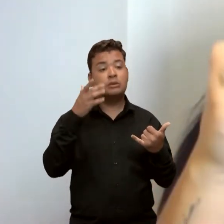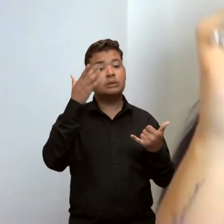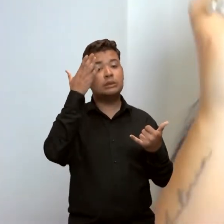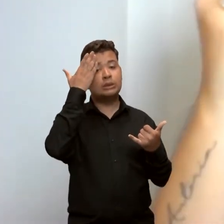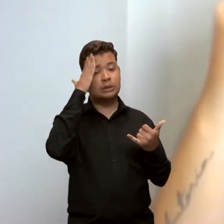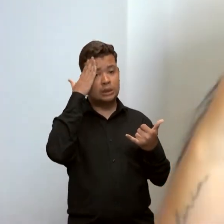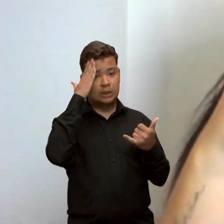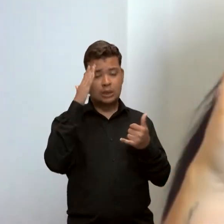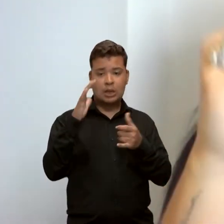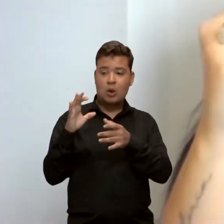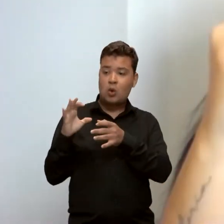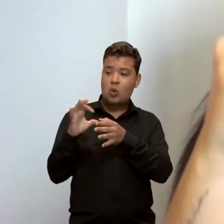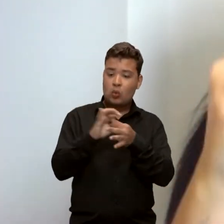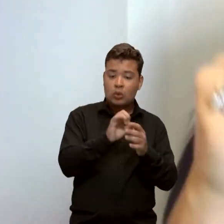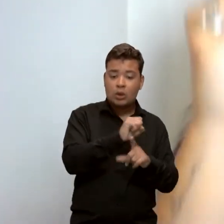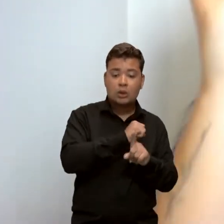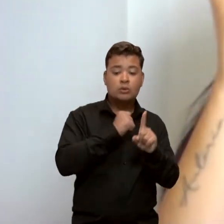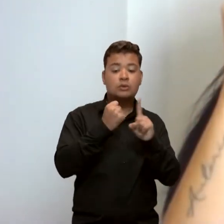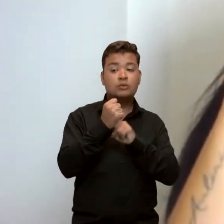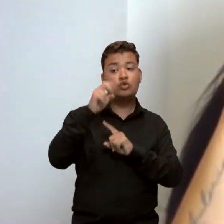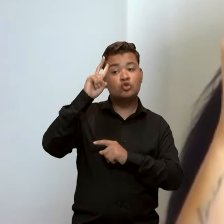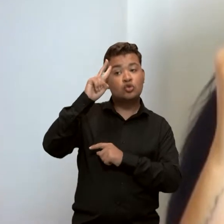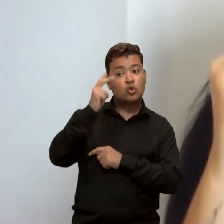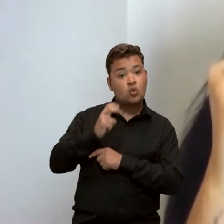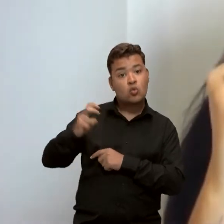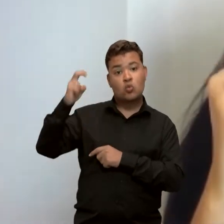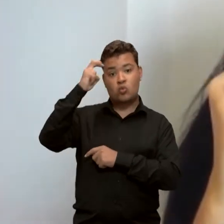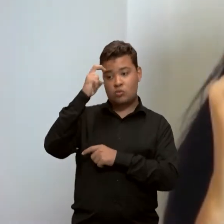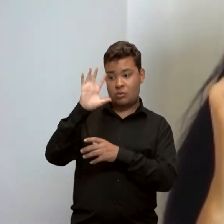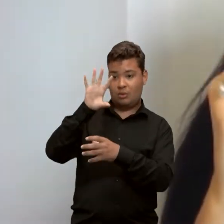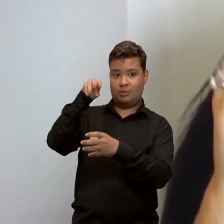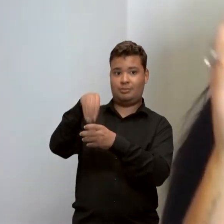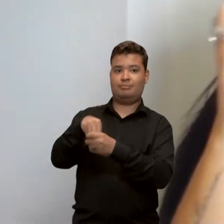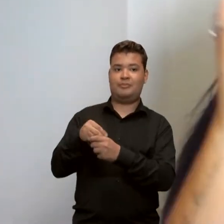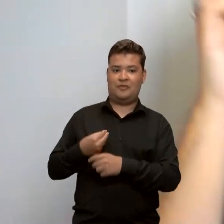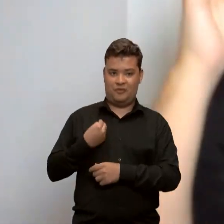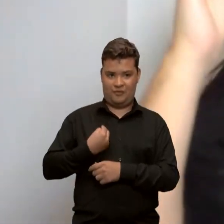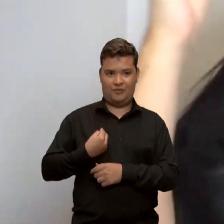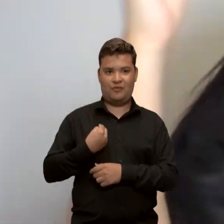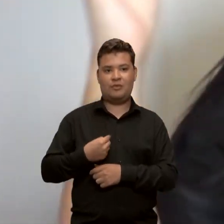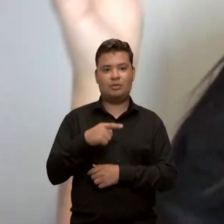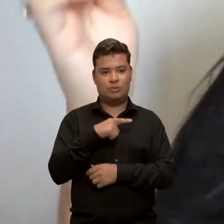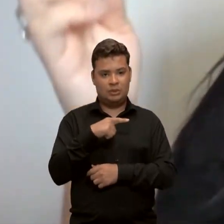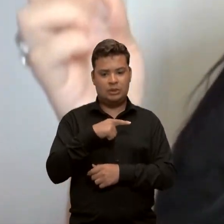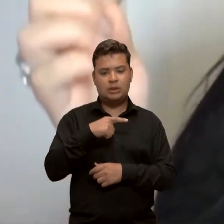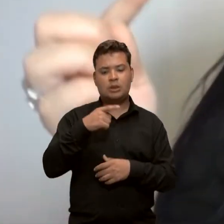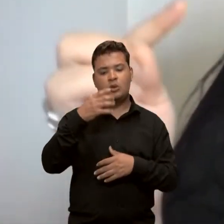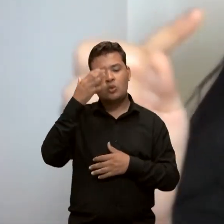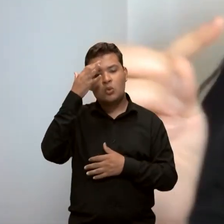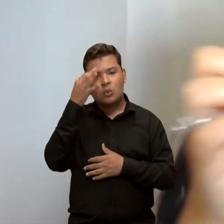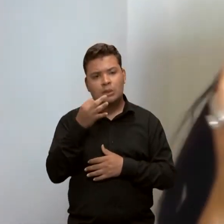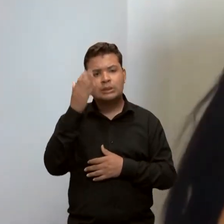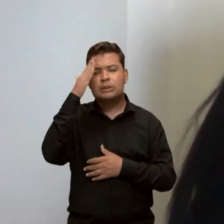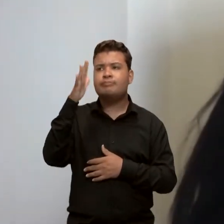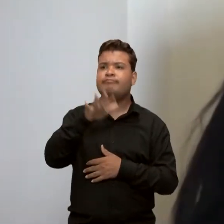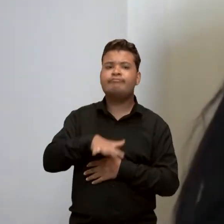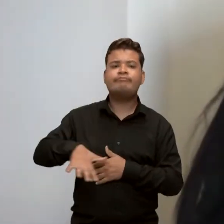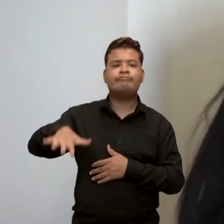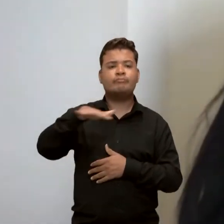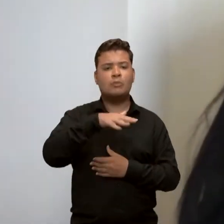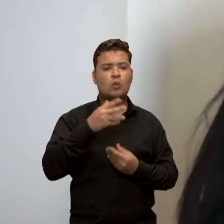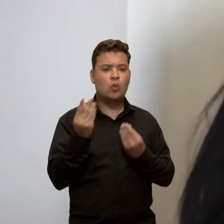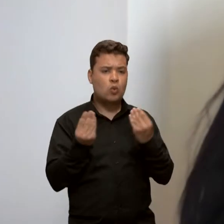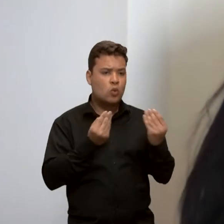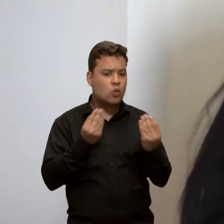contexto social, histórico, cultural em que ela está inserida. Então, é uma forma de compreensão desse contexto e também é